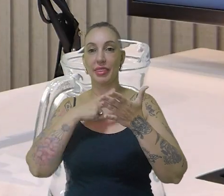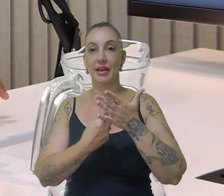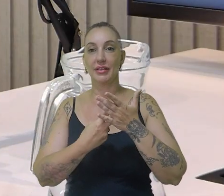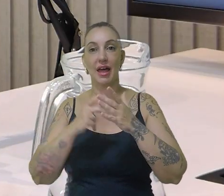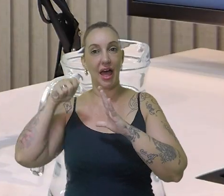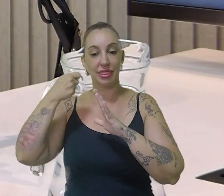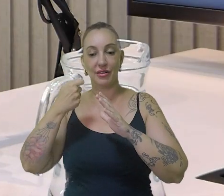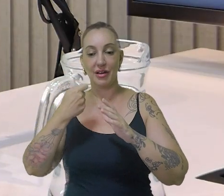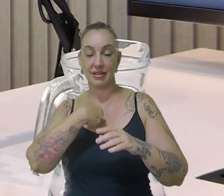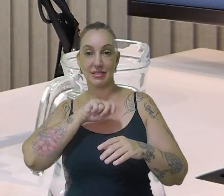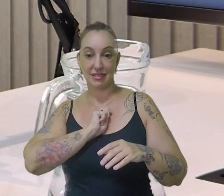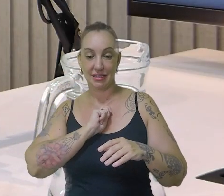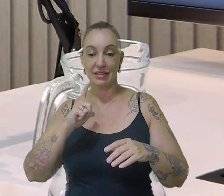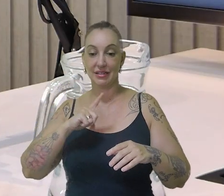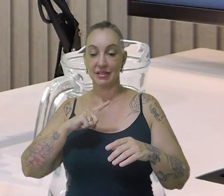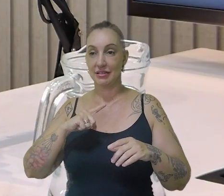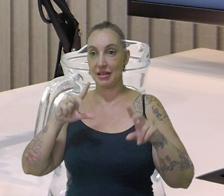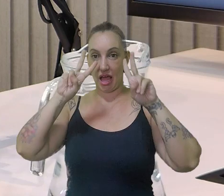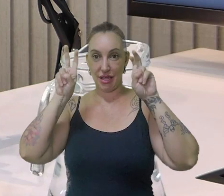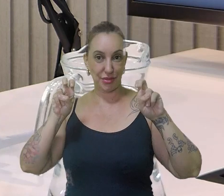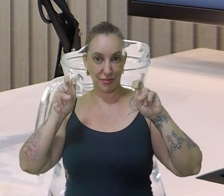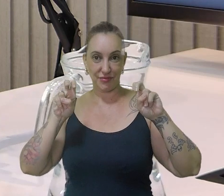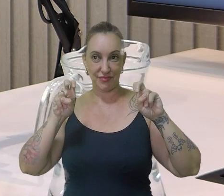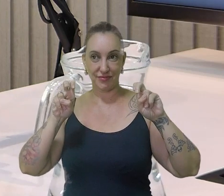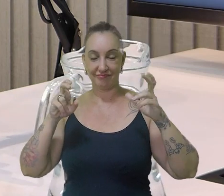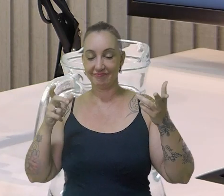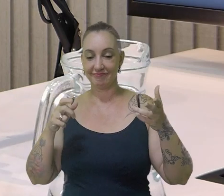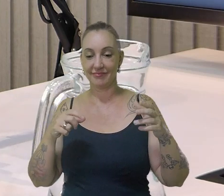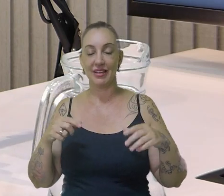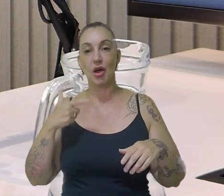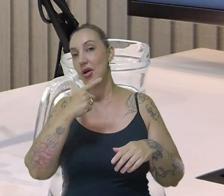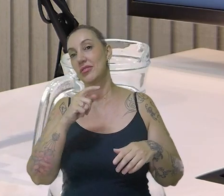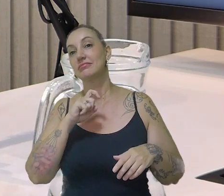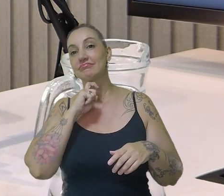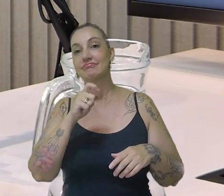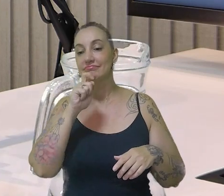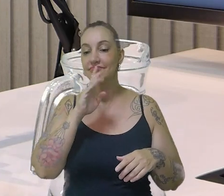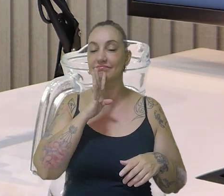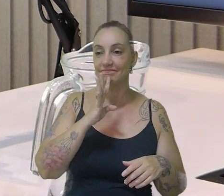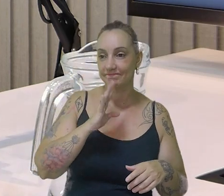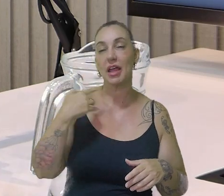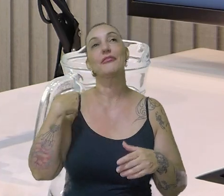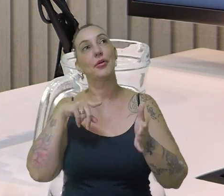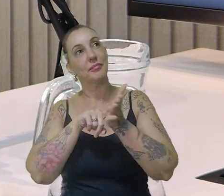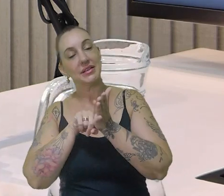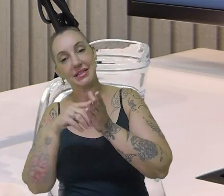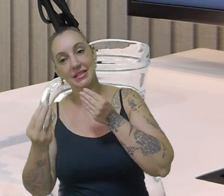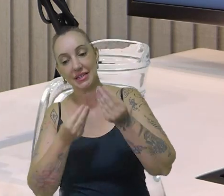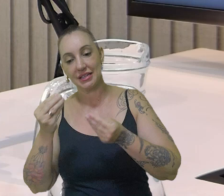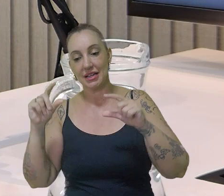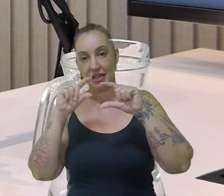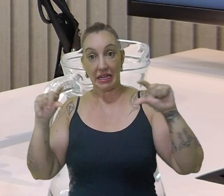espanhol eu só que é isso termos técnicos nem todo mundo con assim em outros idiomas Então fui dar uma pesquisada como